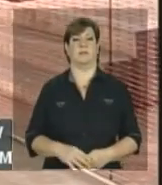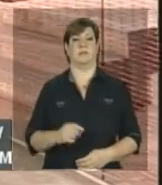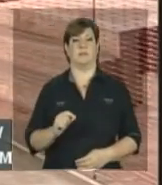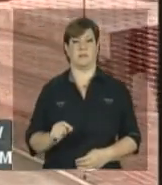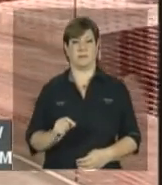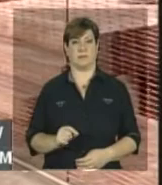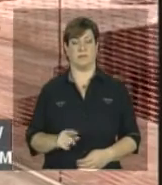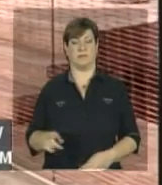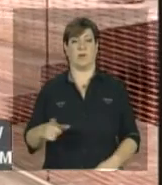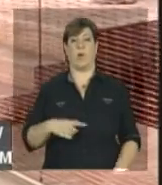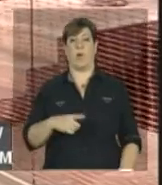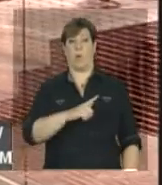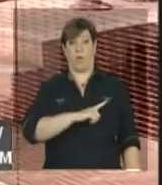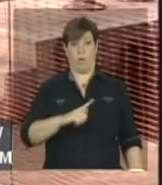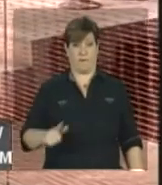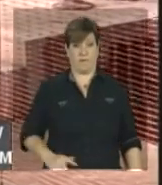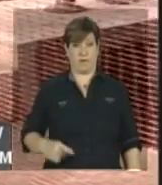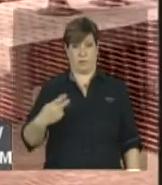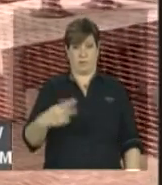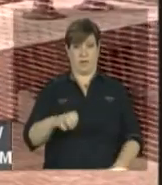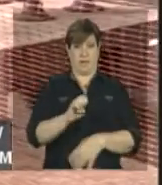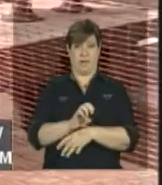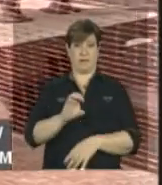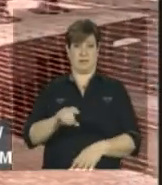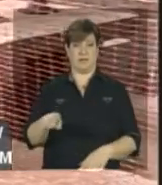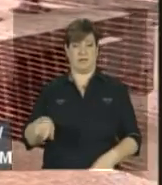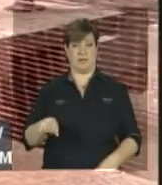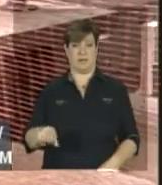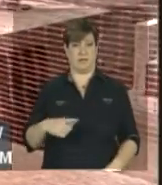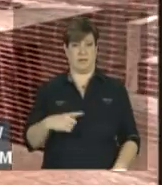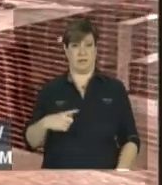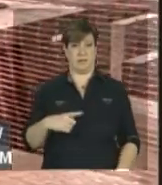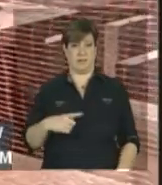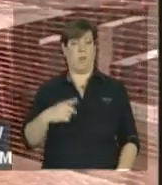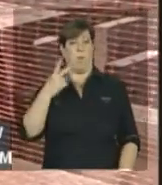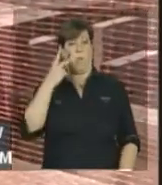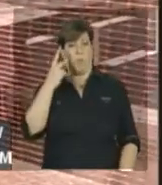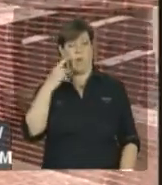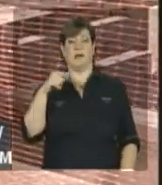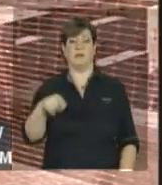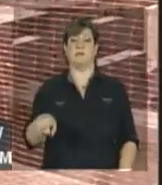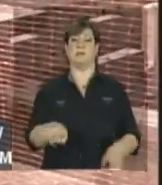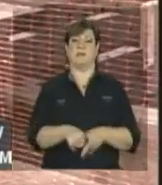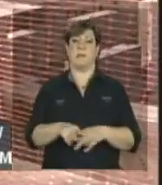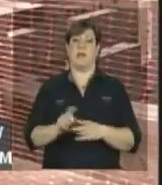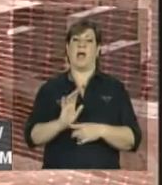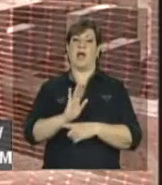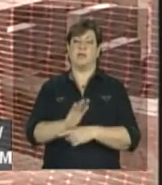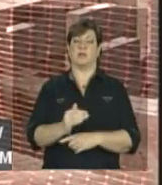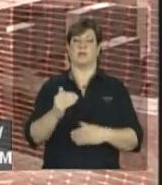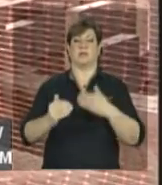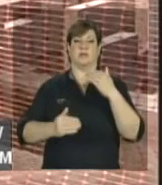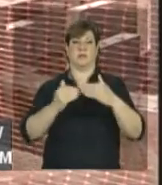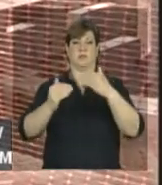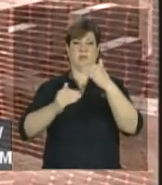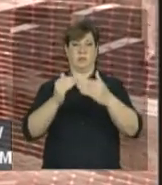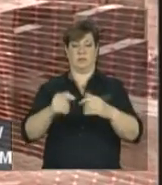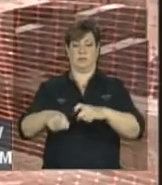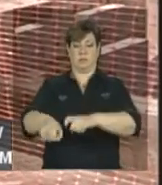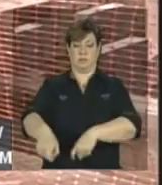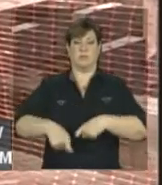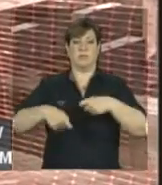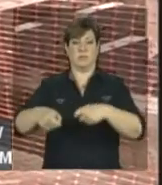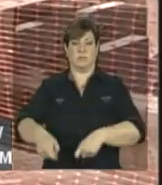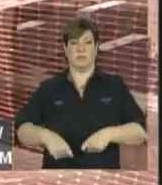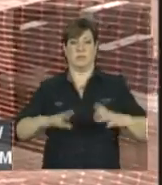Segundo o governo do estado, isso vai também possibilitar o desenvolvimento de um polo hidroagrícola